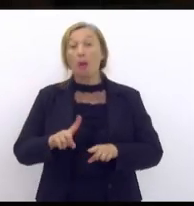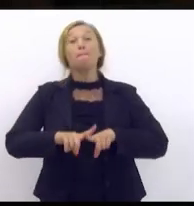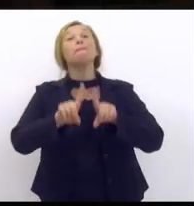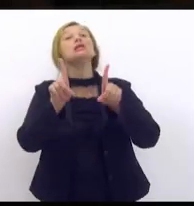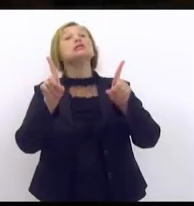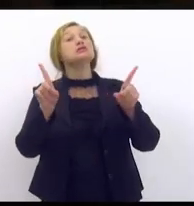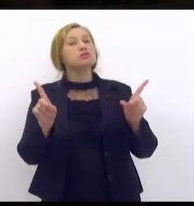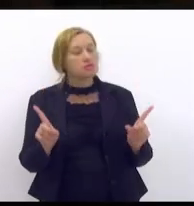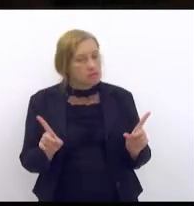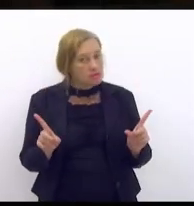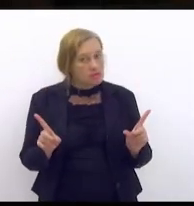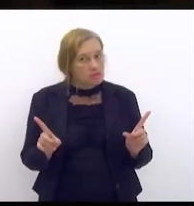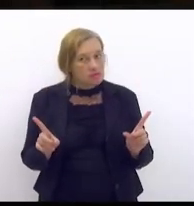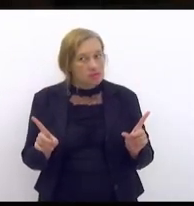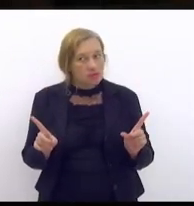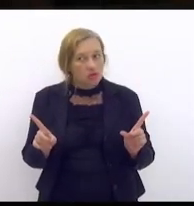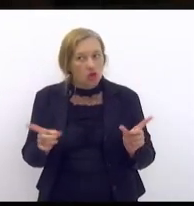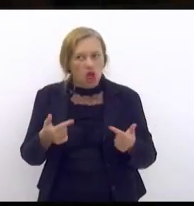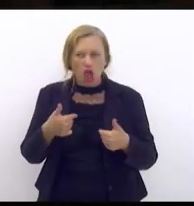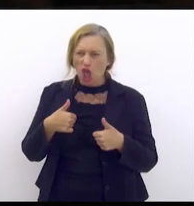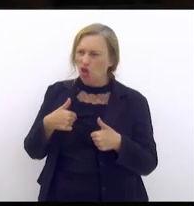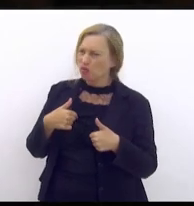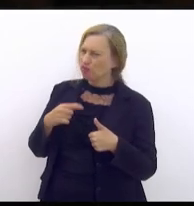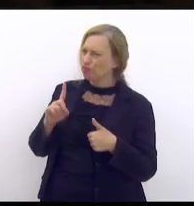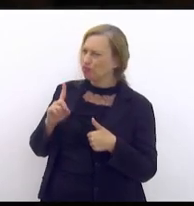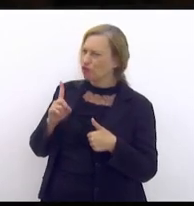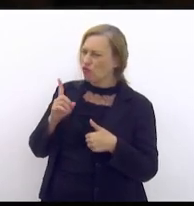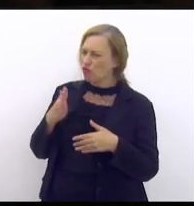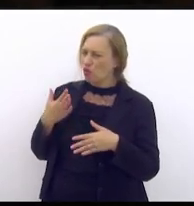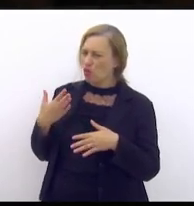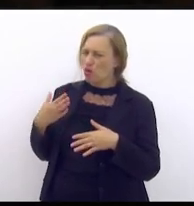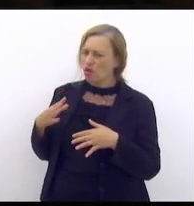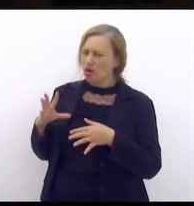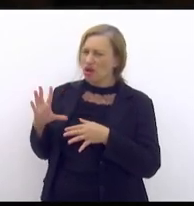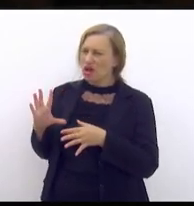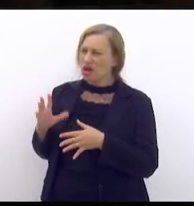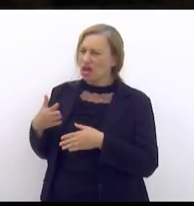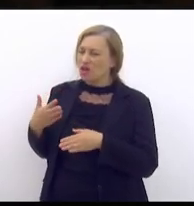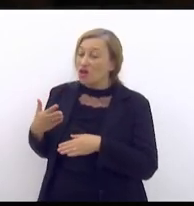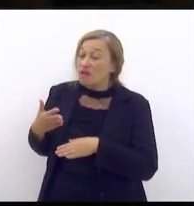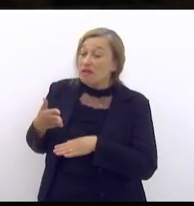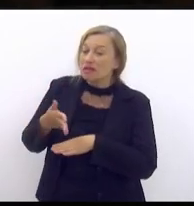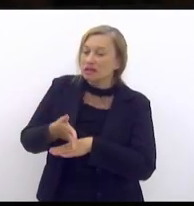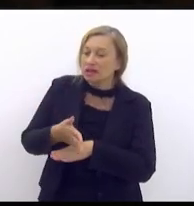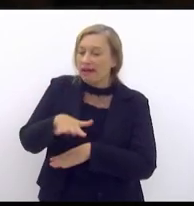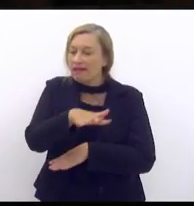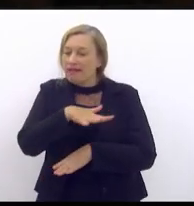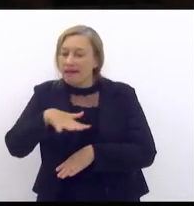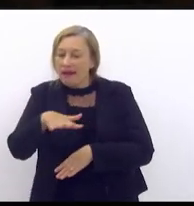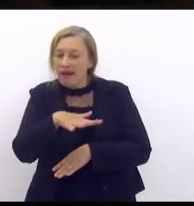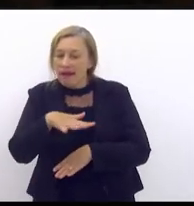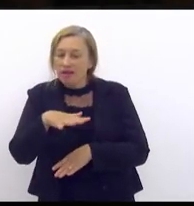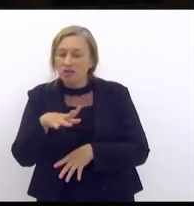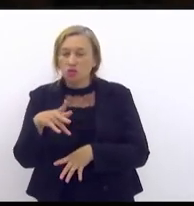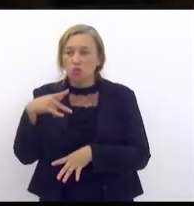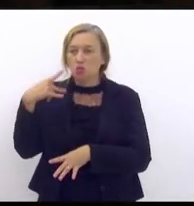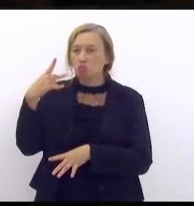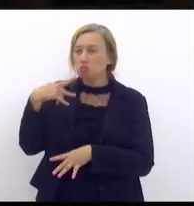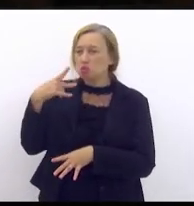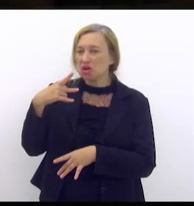Mas eu não vou entrar pela linha, por divergências políticas,